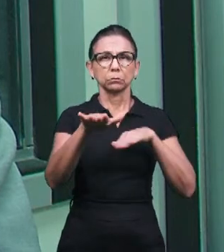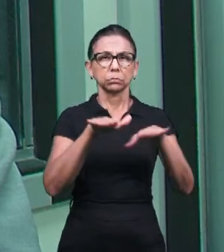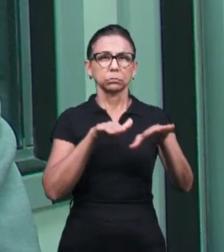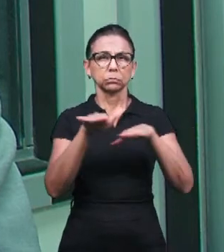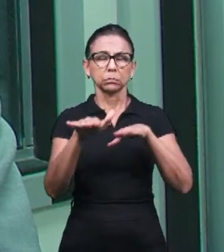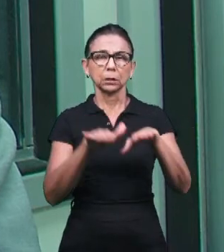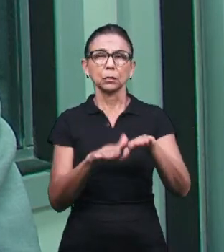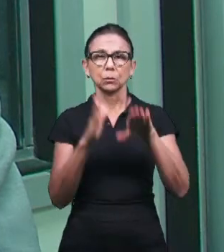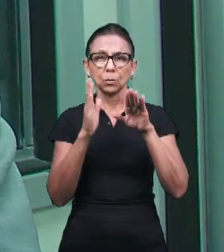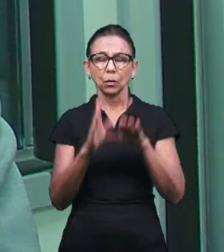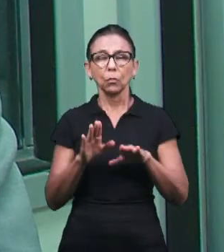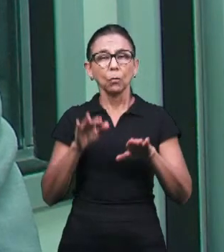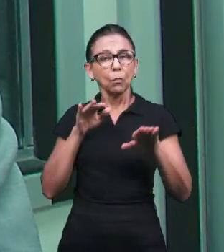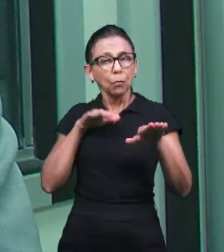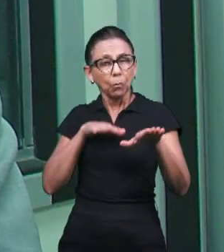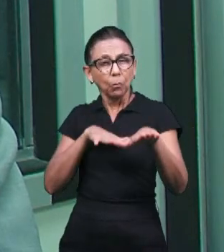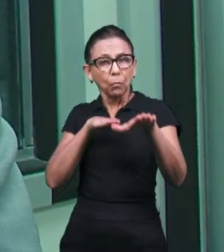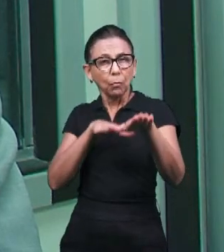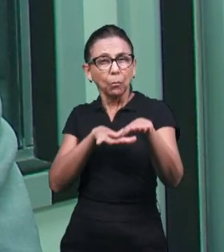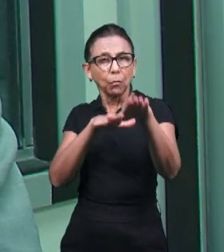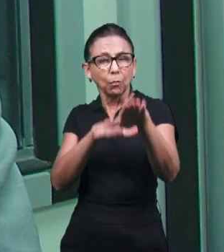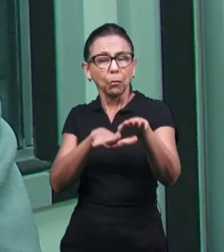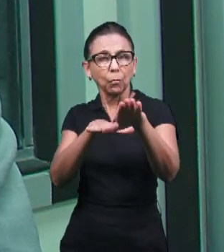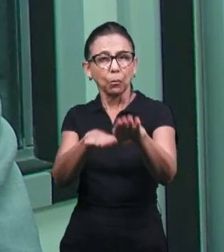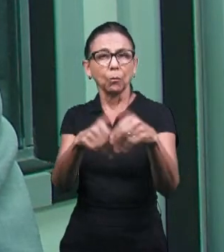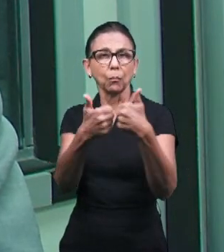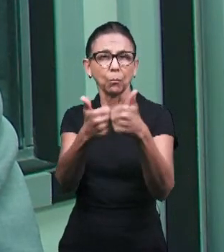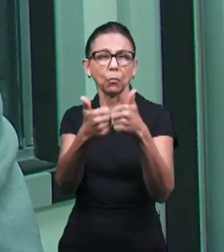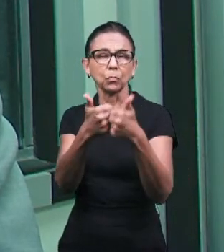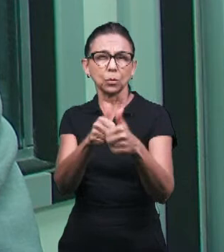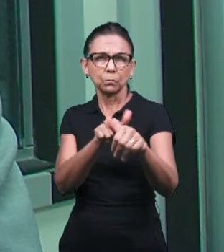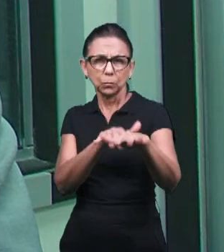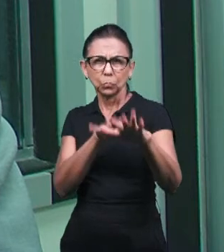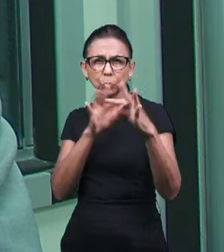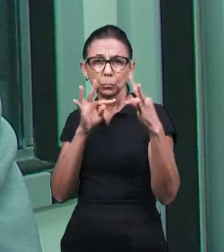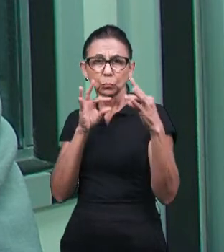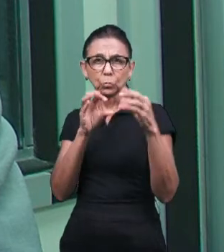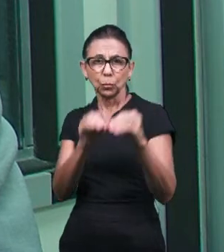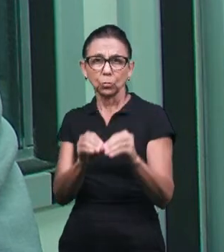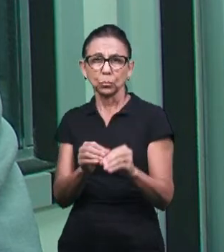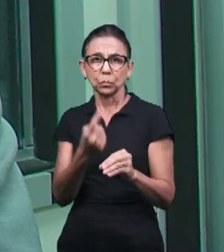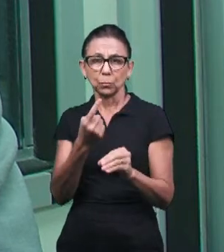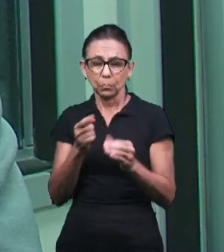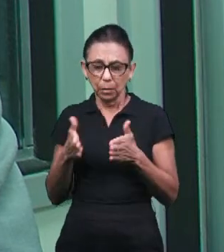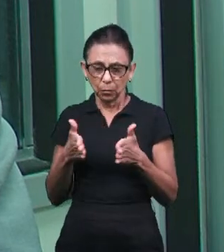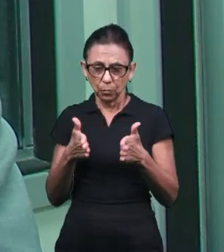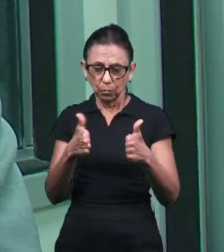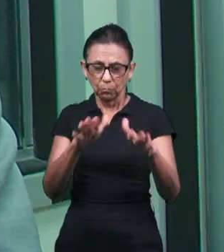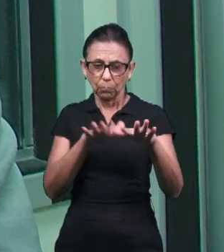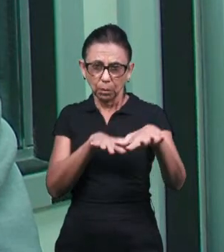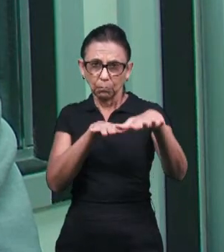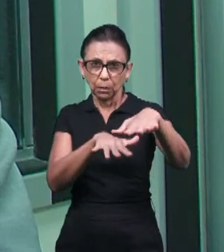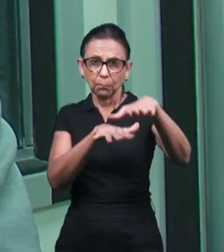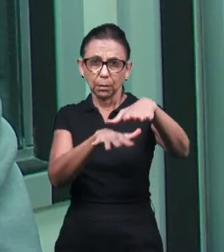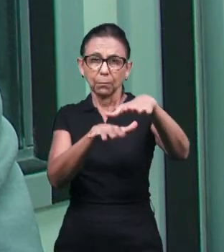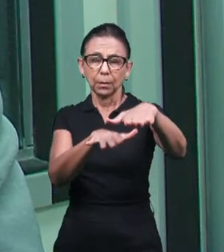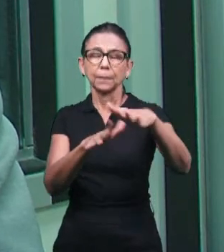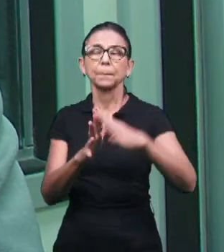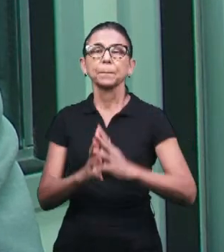desse trabalho de trânsito e tráfego de ônibus, por sinal uma grande empresa